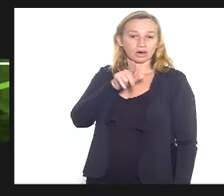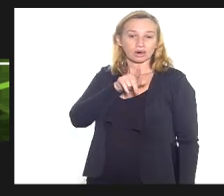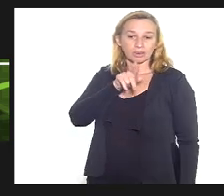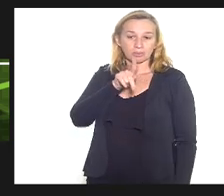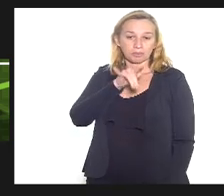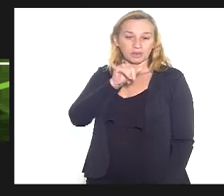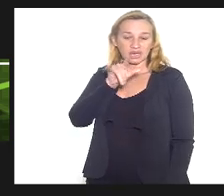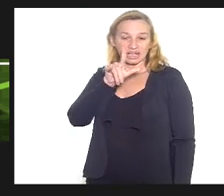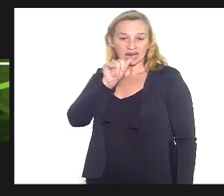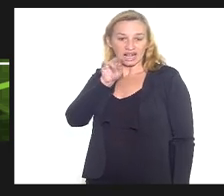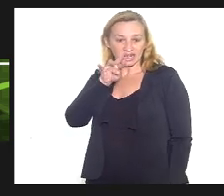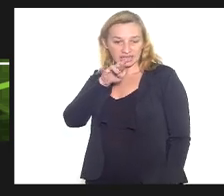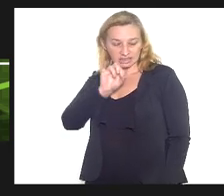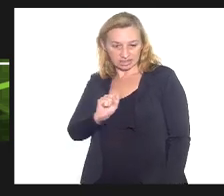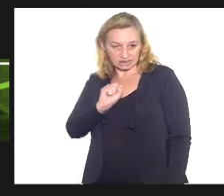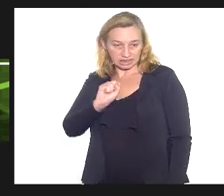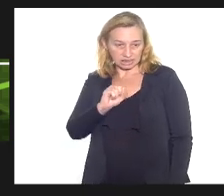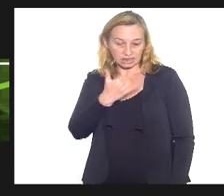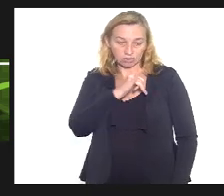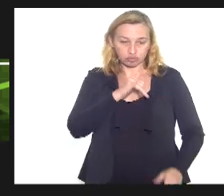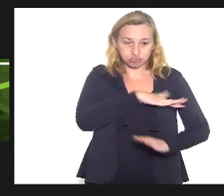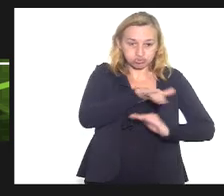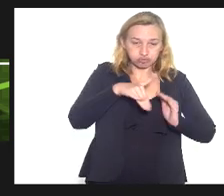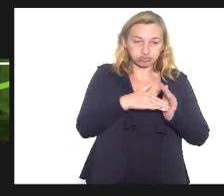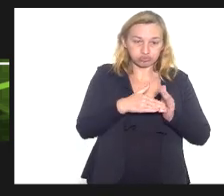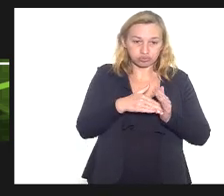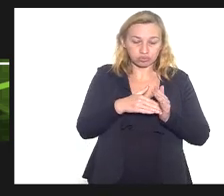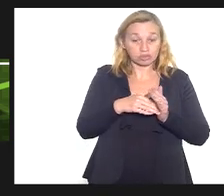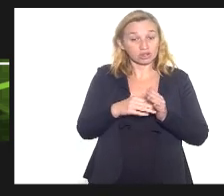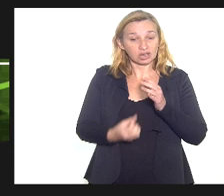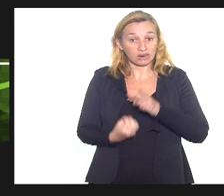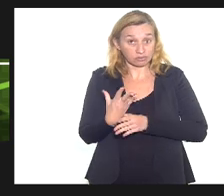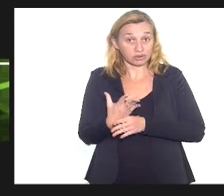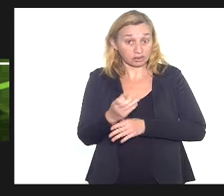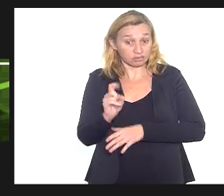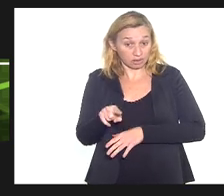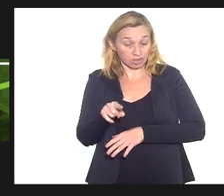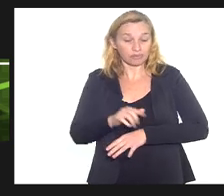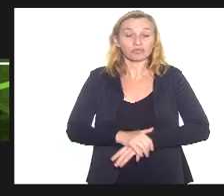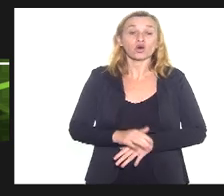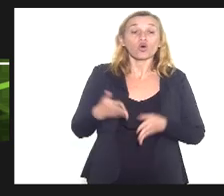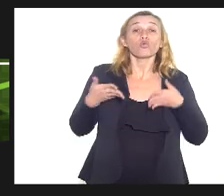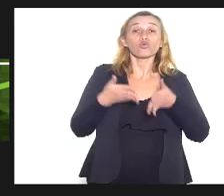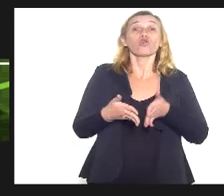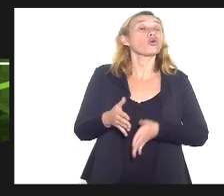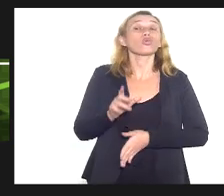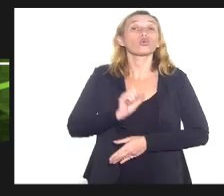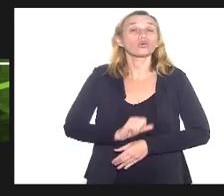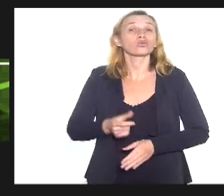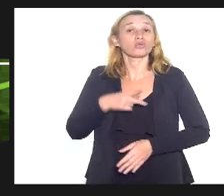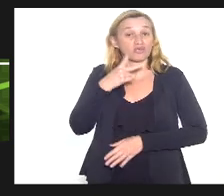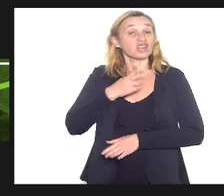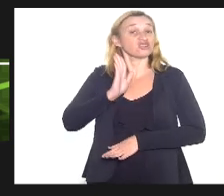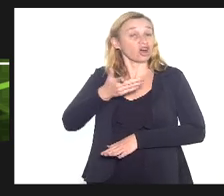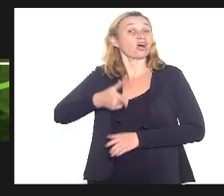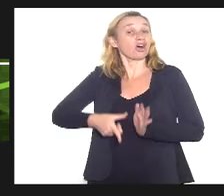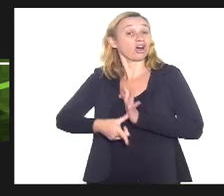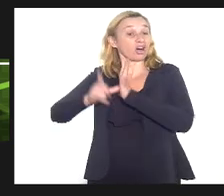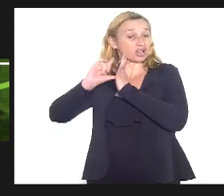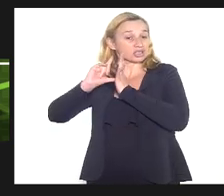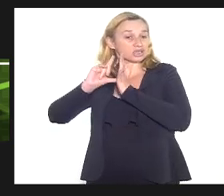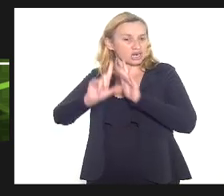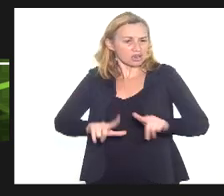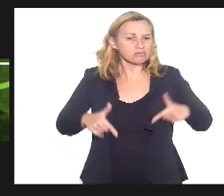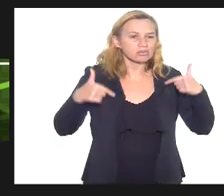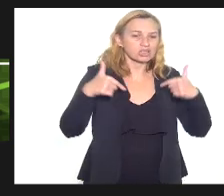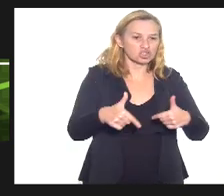Total Energy Foundation, que é a fundação da Total Energy, com foco, como eu falei anteriormente, em